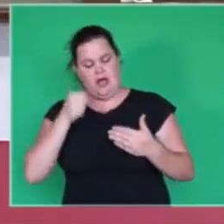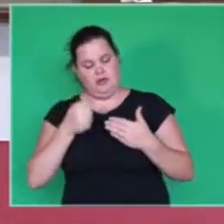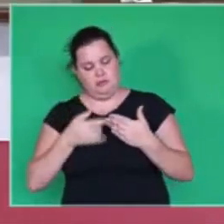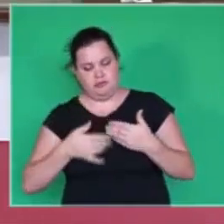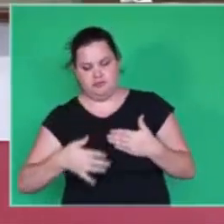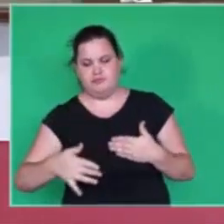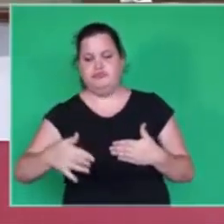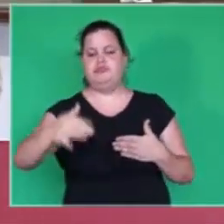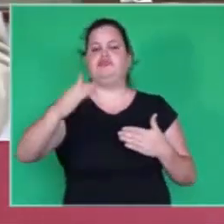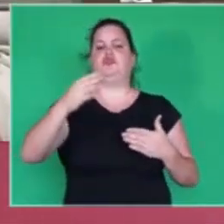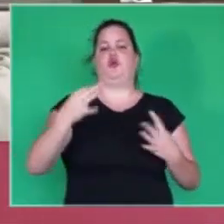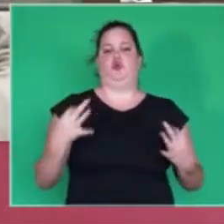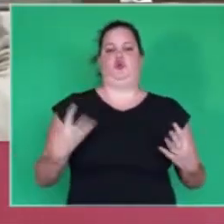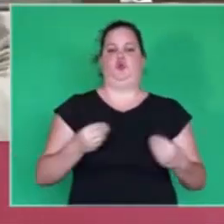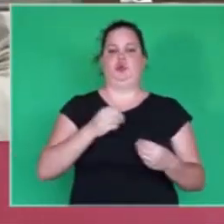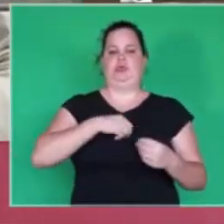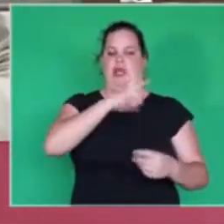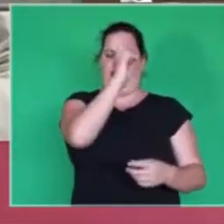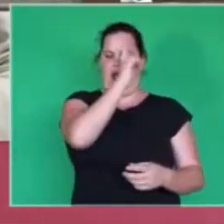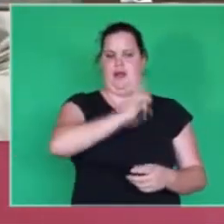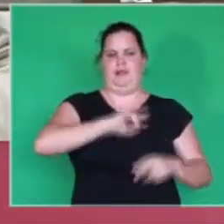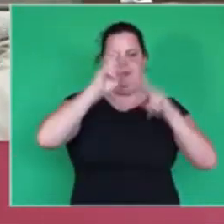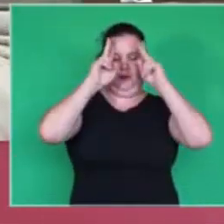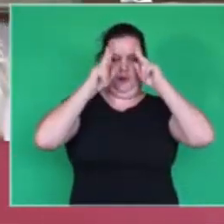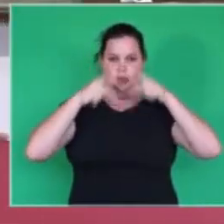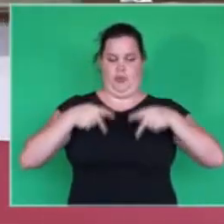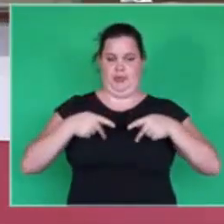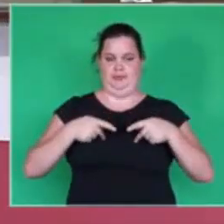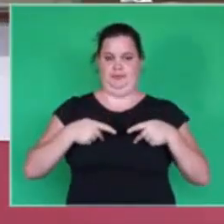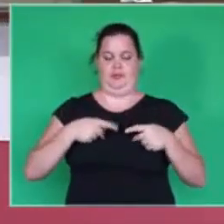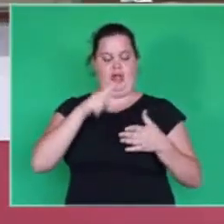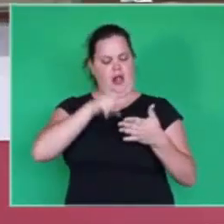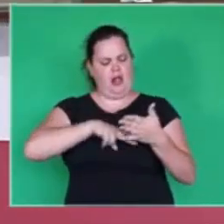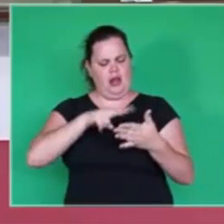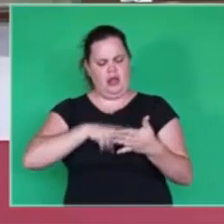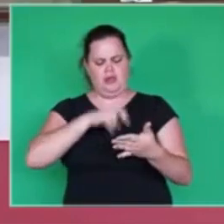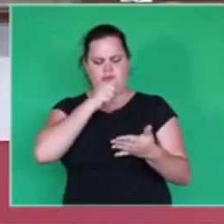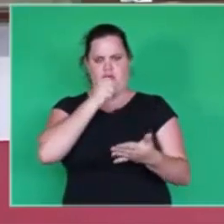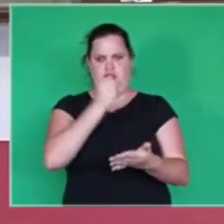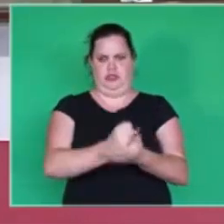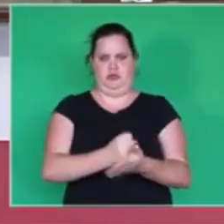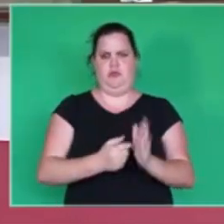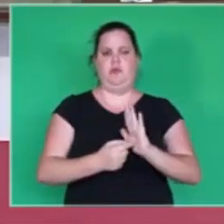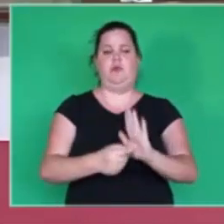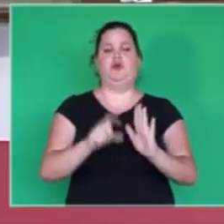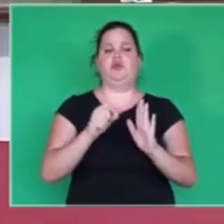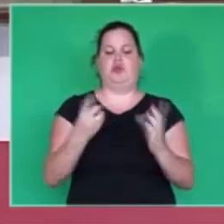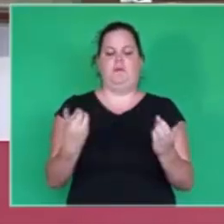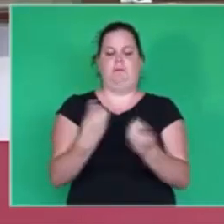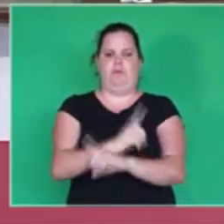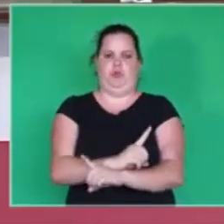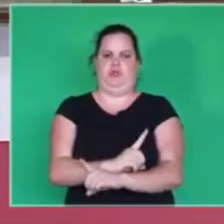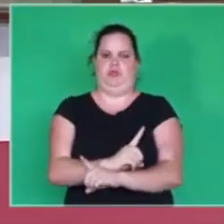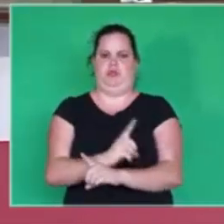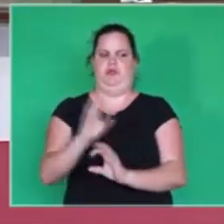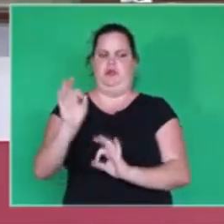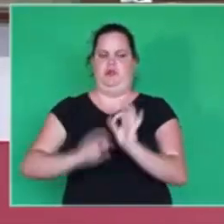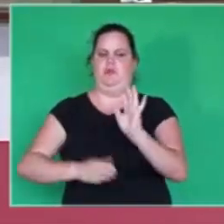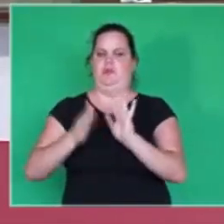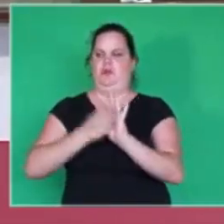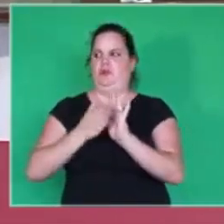ver no Velho Testamento as oposições ao projeto de Deus. Qual foi o projeto de Deus no Velho